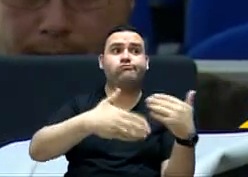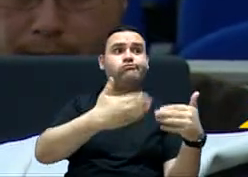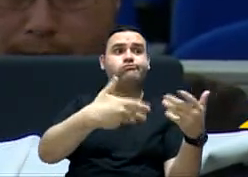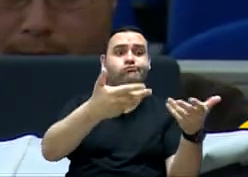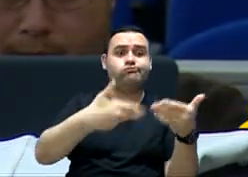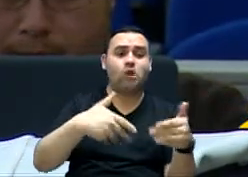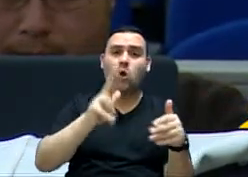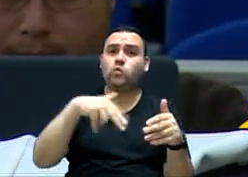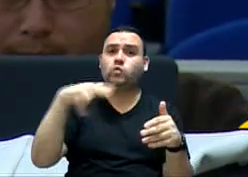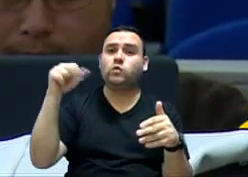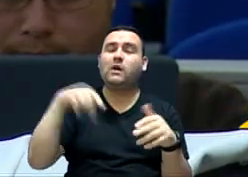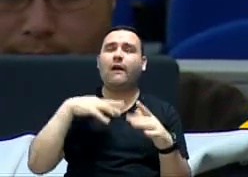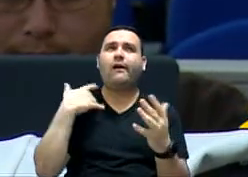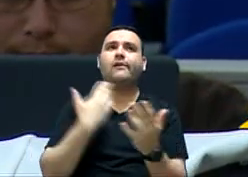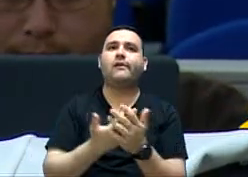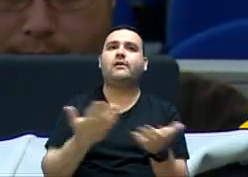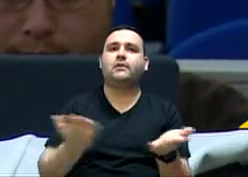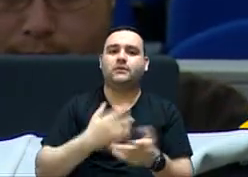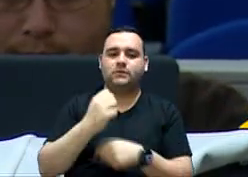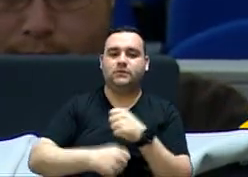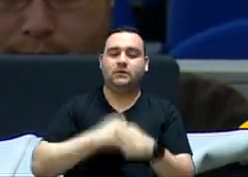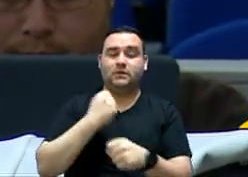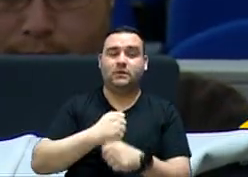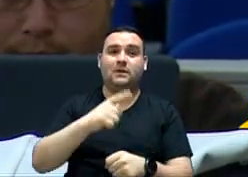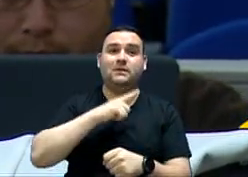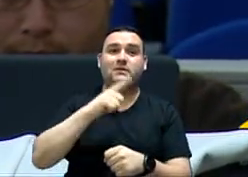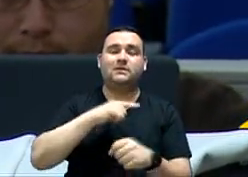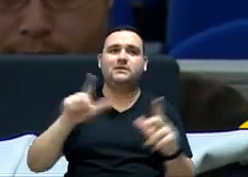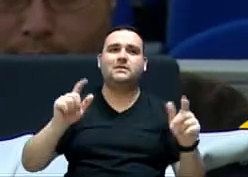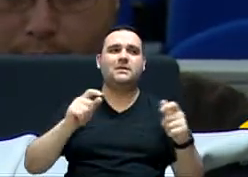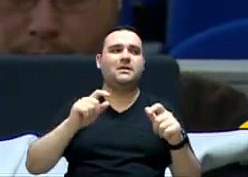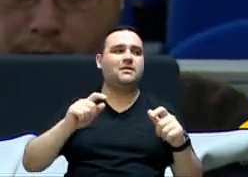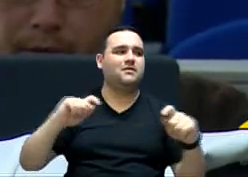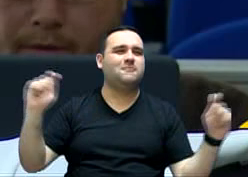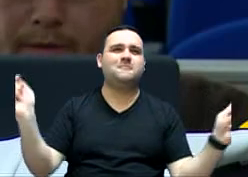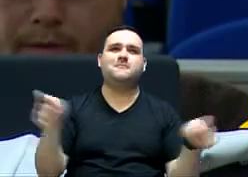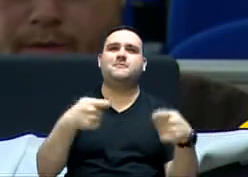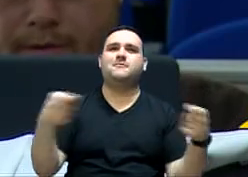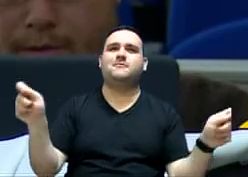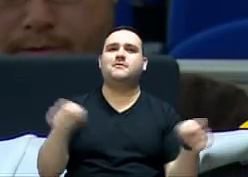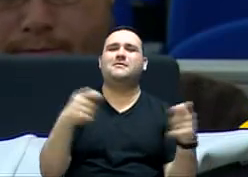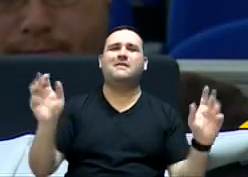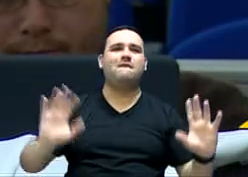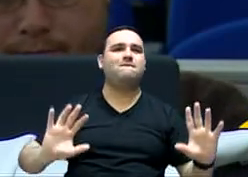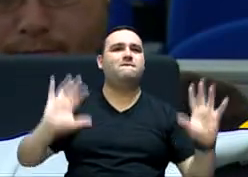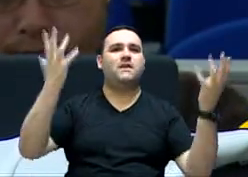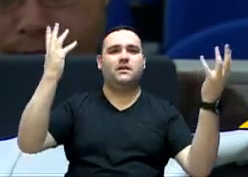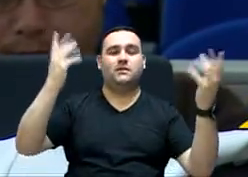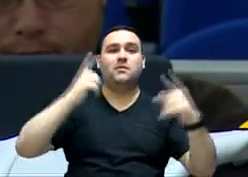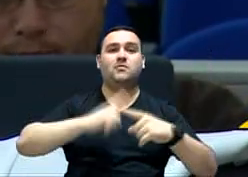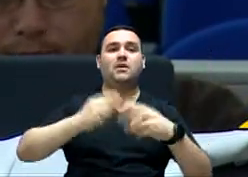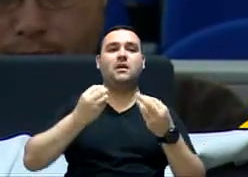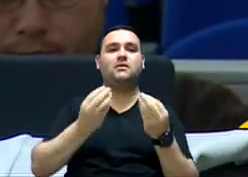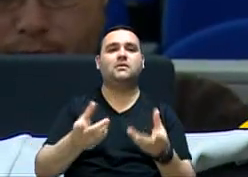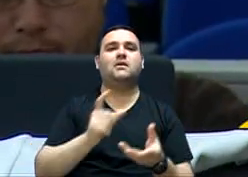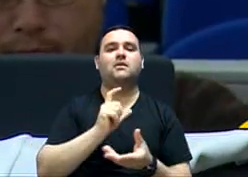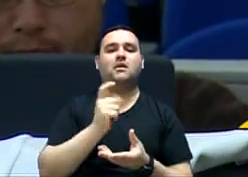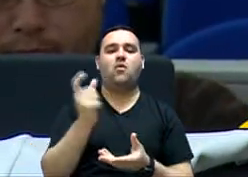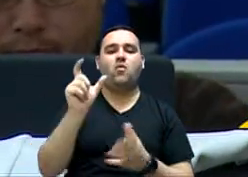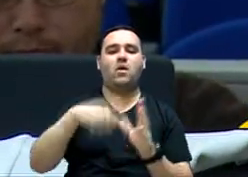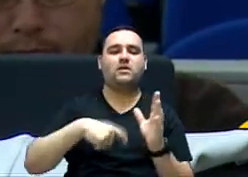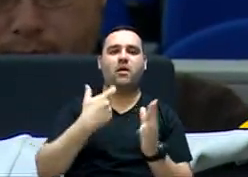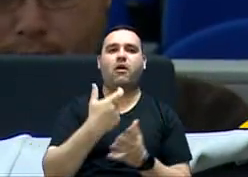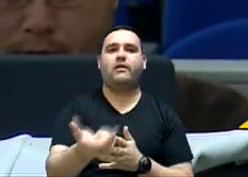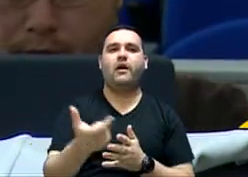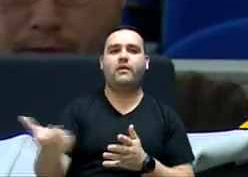nunca chegava. Até que, esse ano, teve uma cerimônia, olha que lindo, uma cerimônia para entrega de cartões,